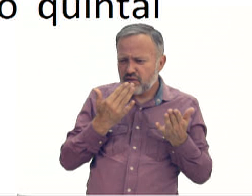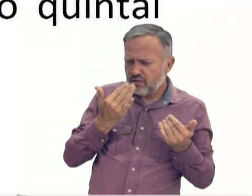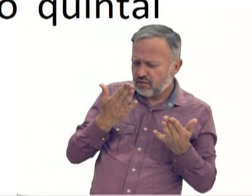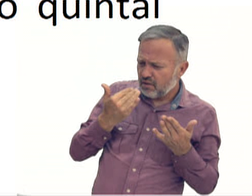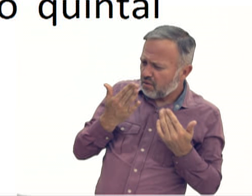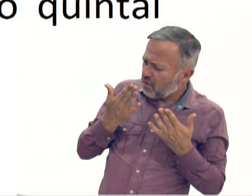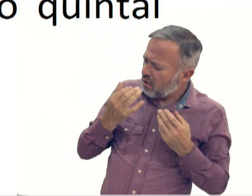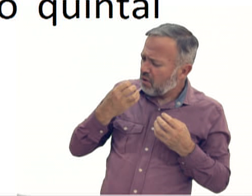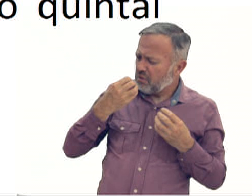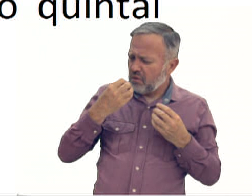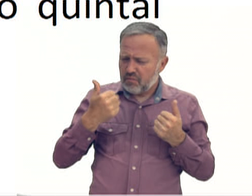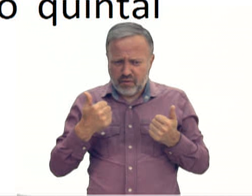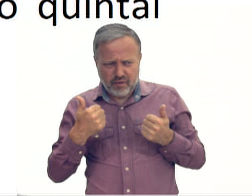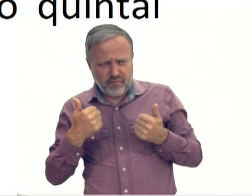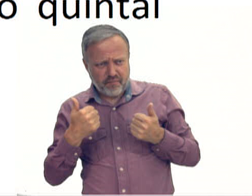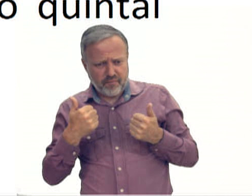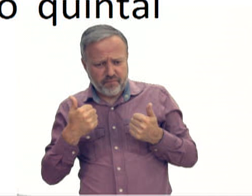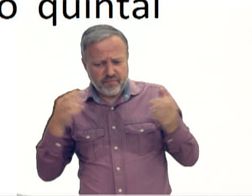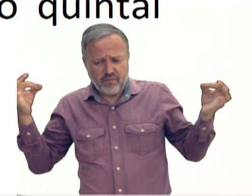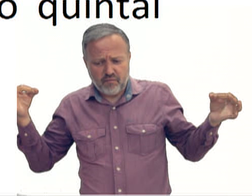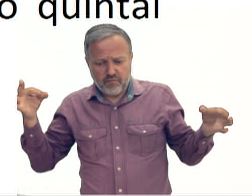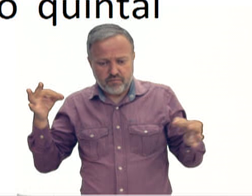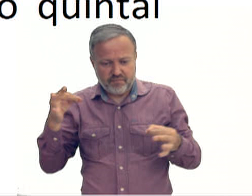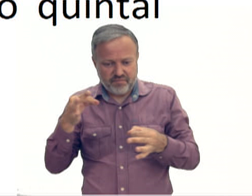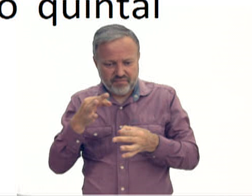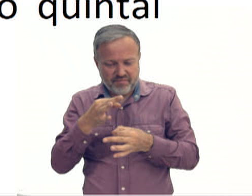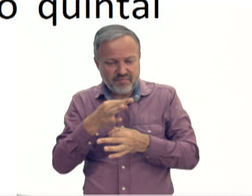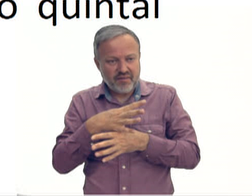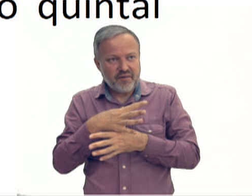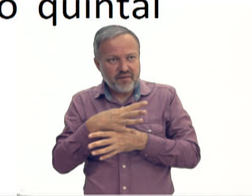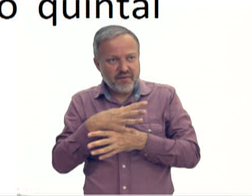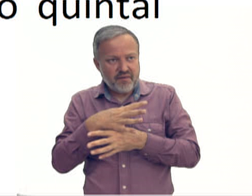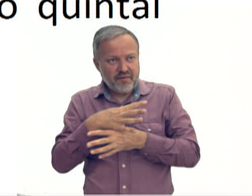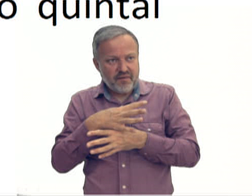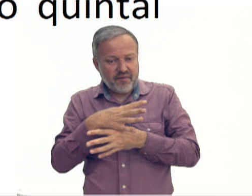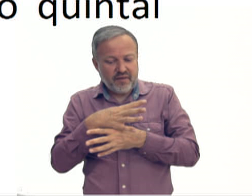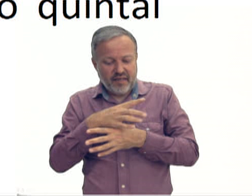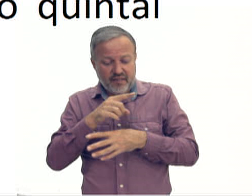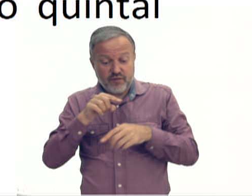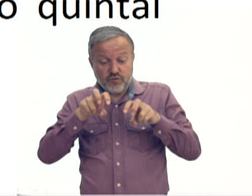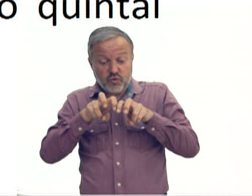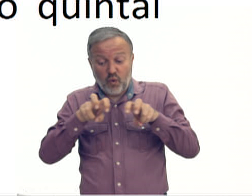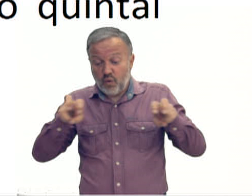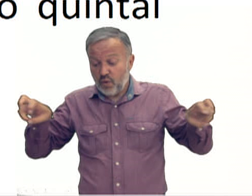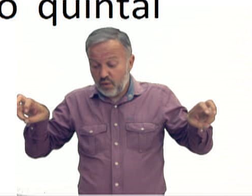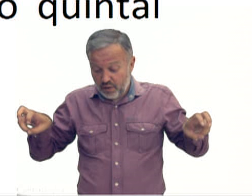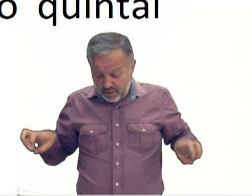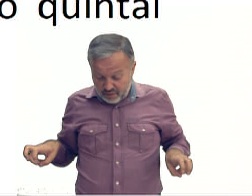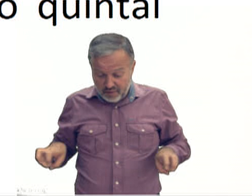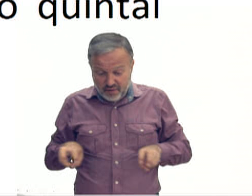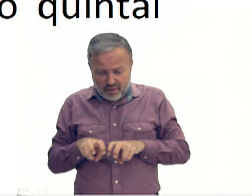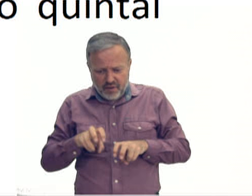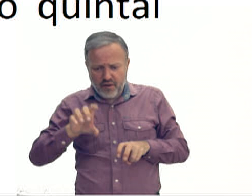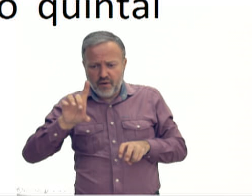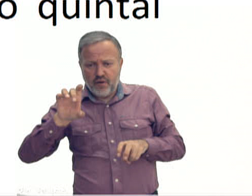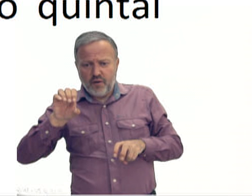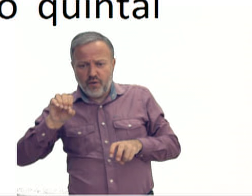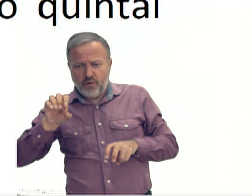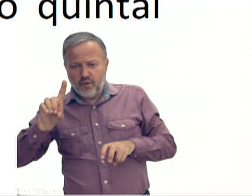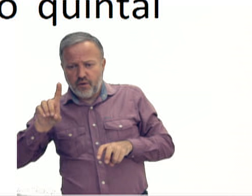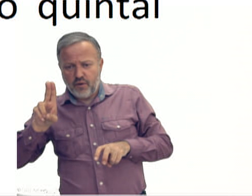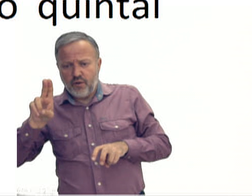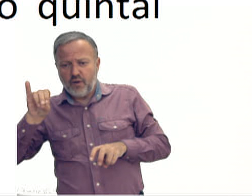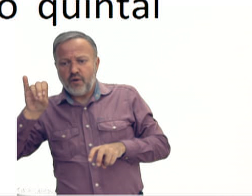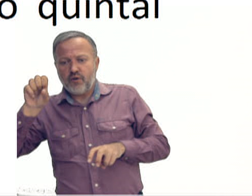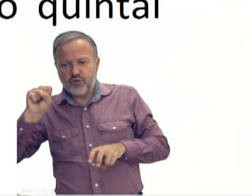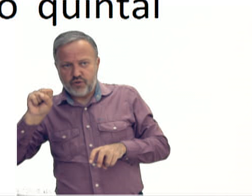tivessem comido antes. Terminada a comilança, os Odus se despediram e foram embora, deixando as